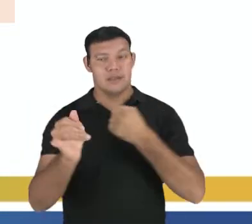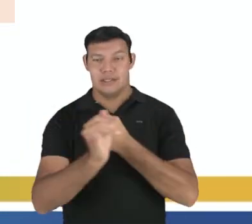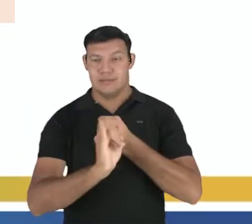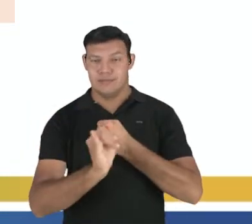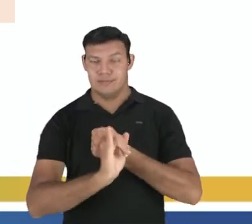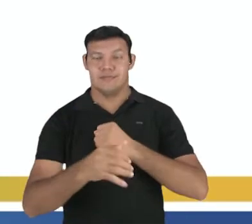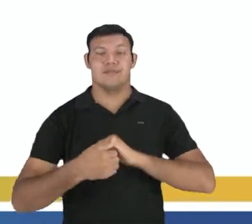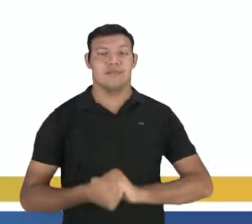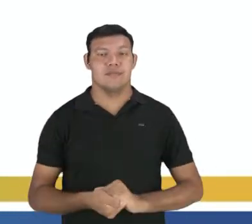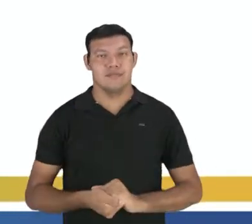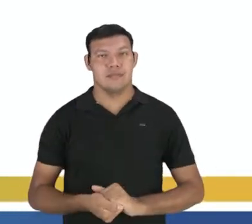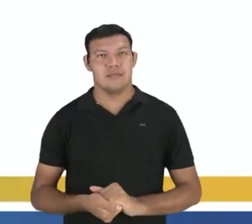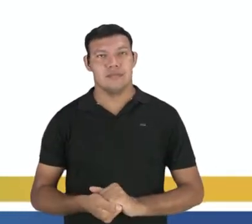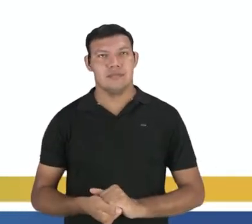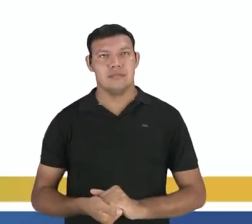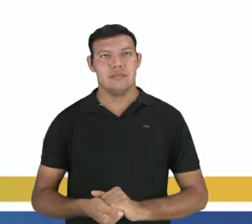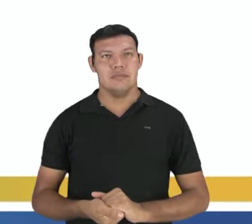crônica.